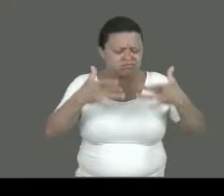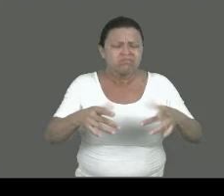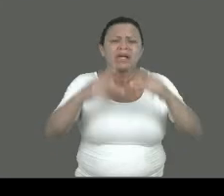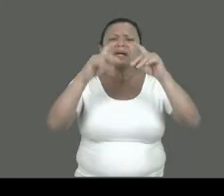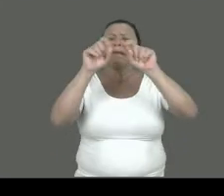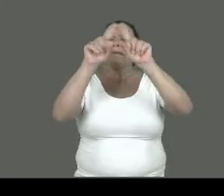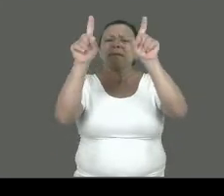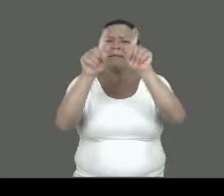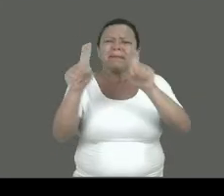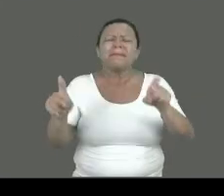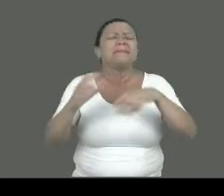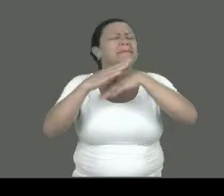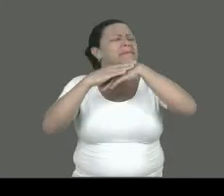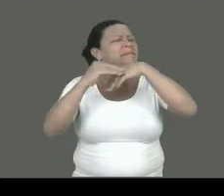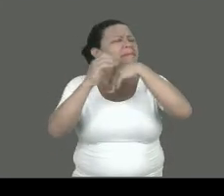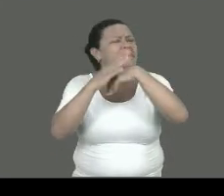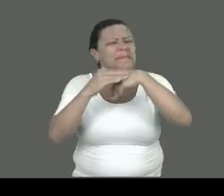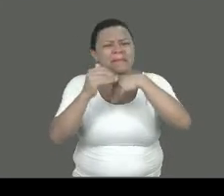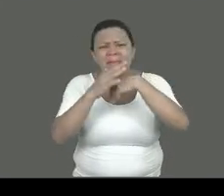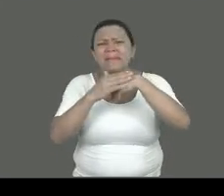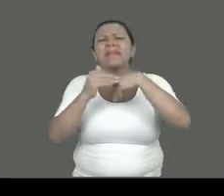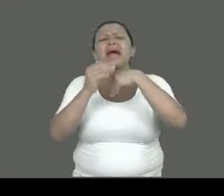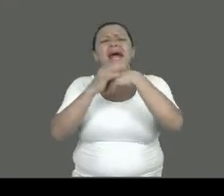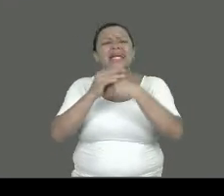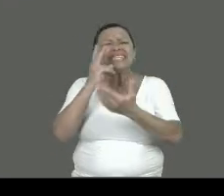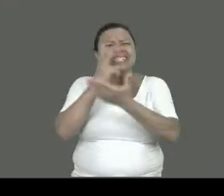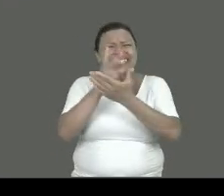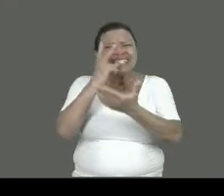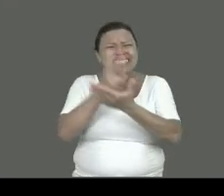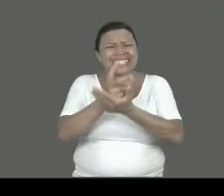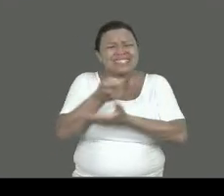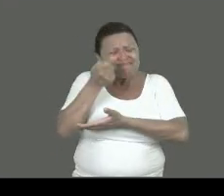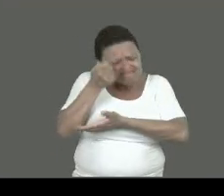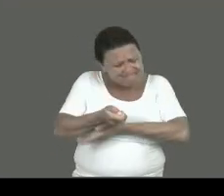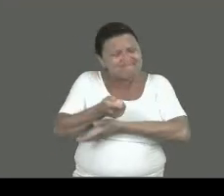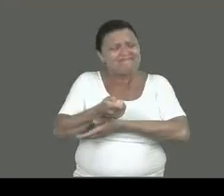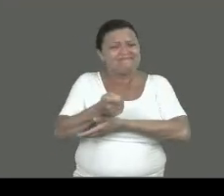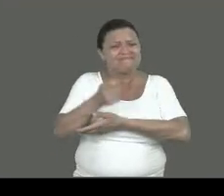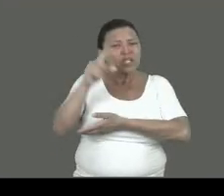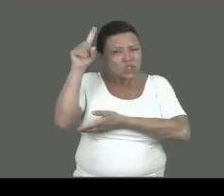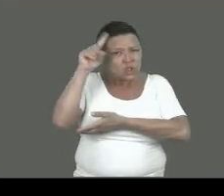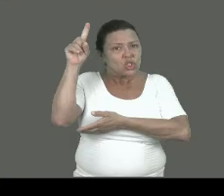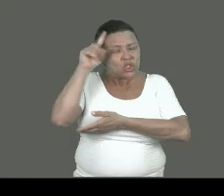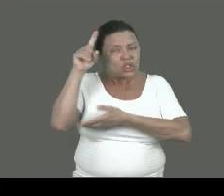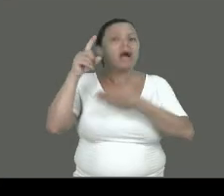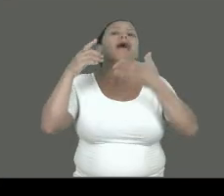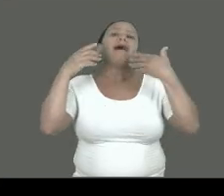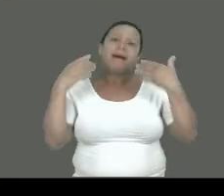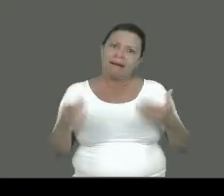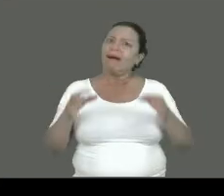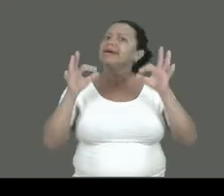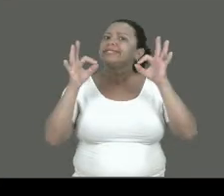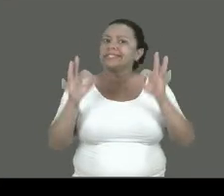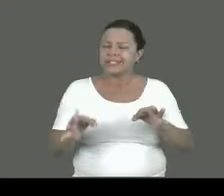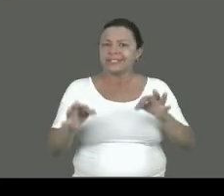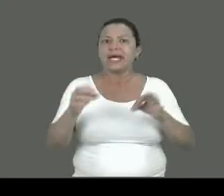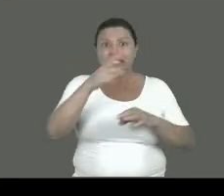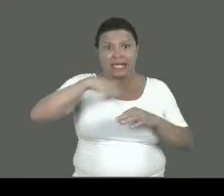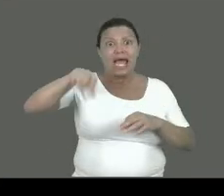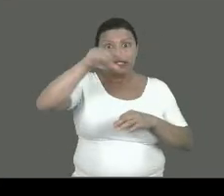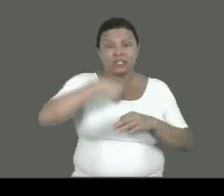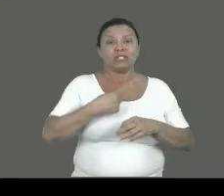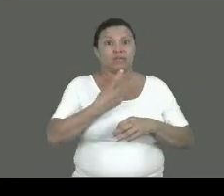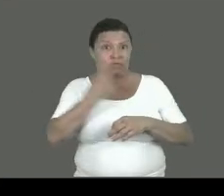de benevolência, perseguindo esses valores no nosso dia a dia, certamente no momento do nosso